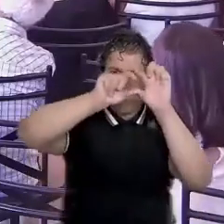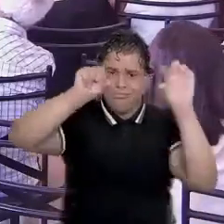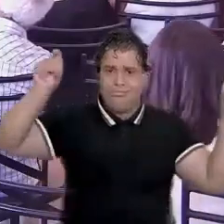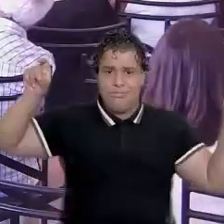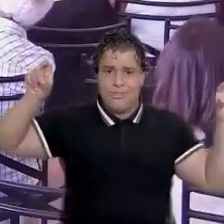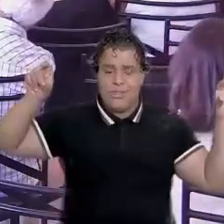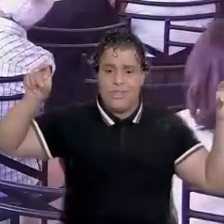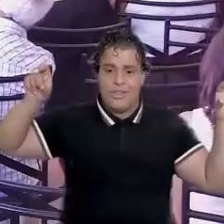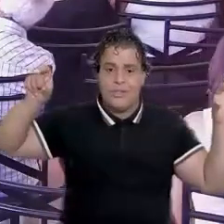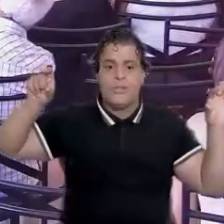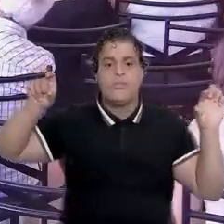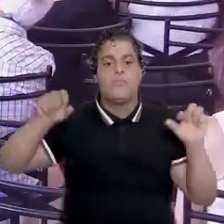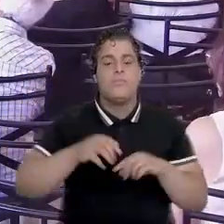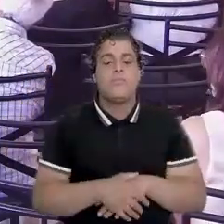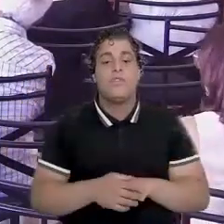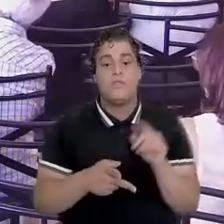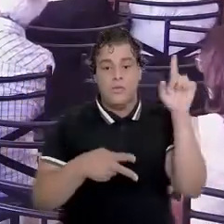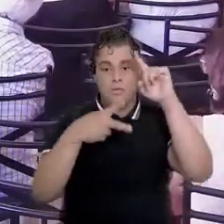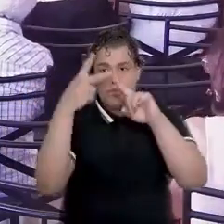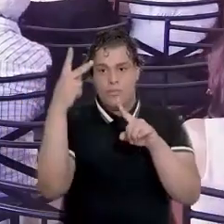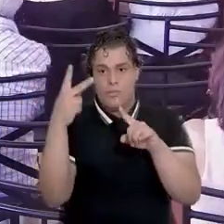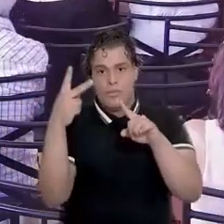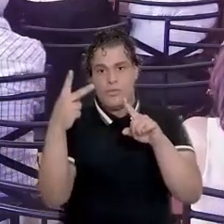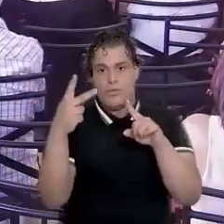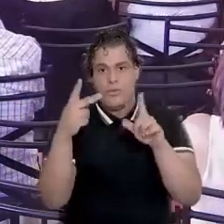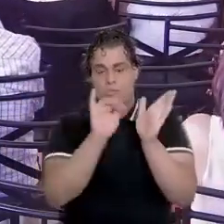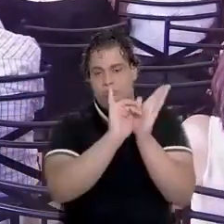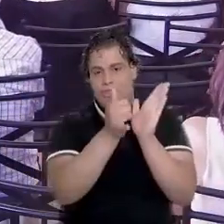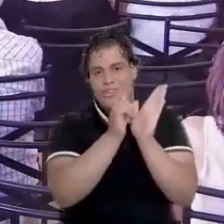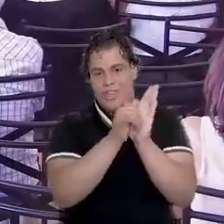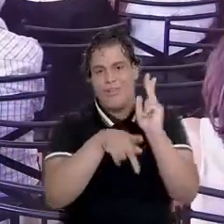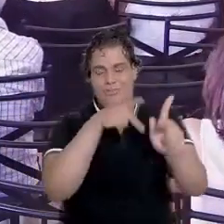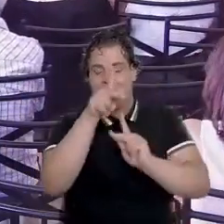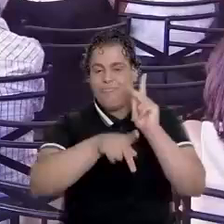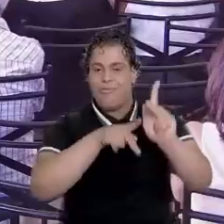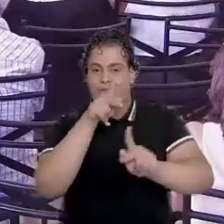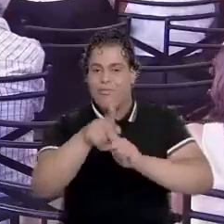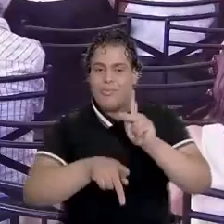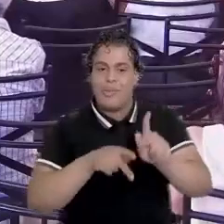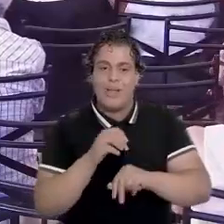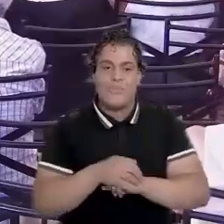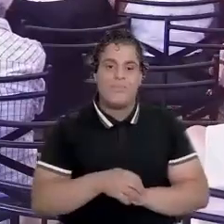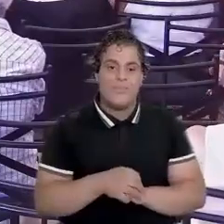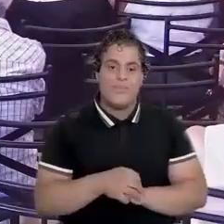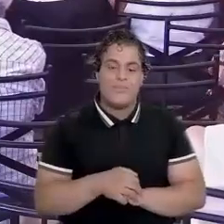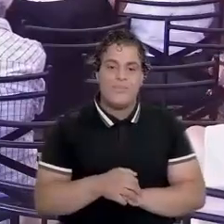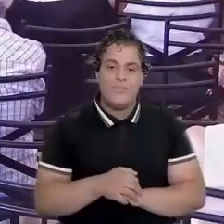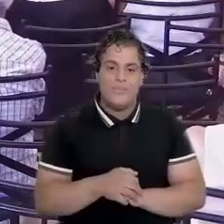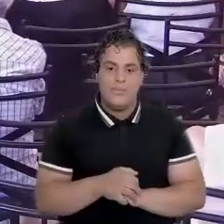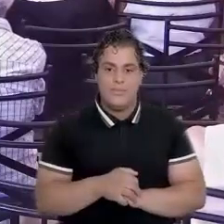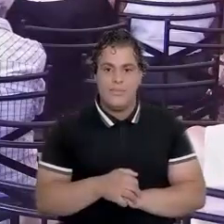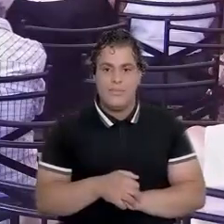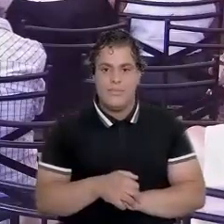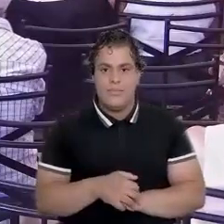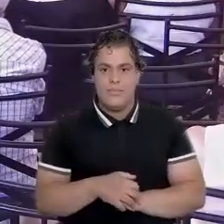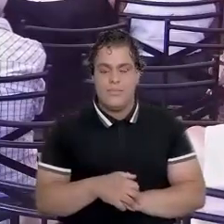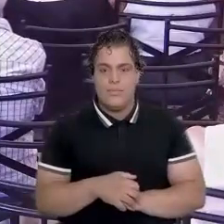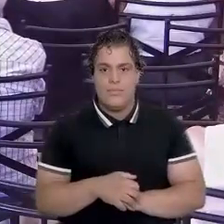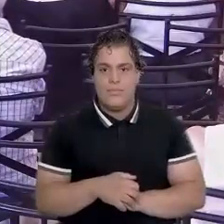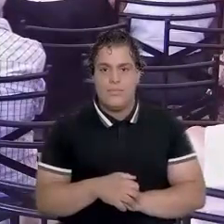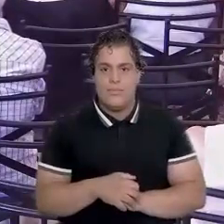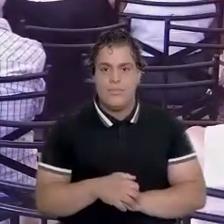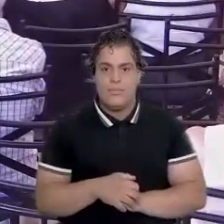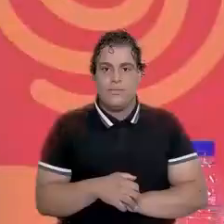título, são 2 ditados populares, né? Foi um questionamento desse ditado, também não é assim, ou foi o